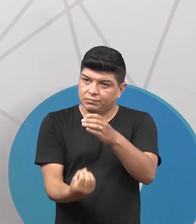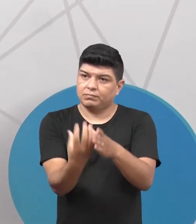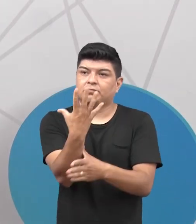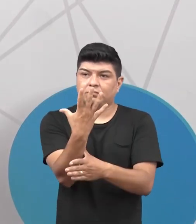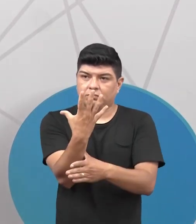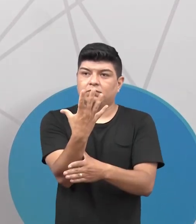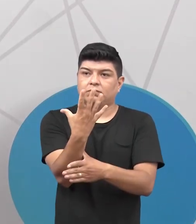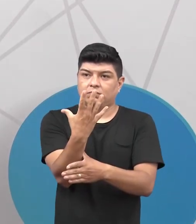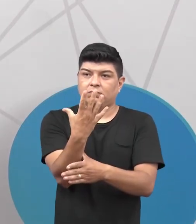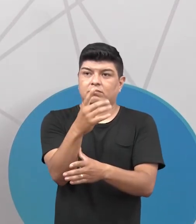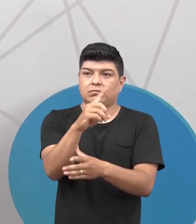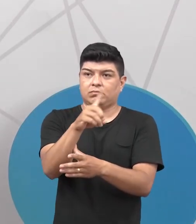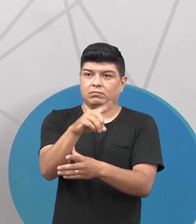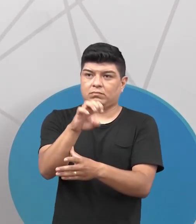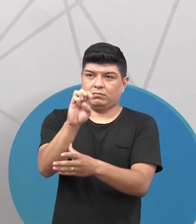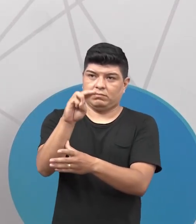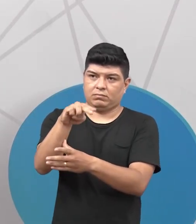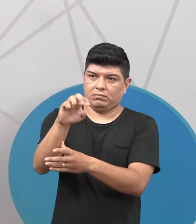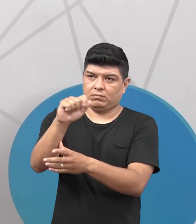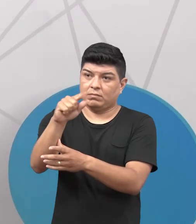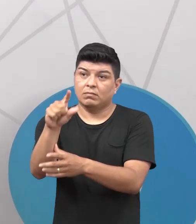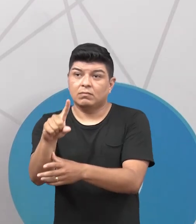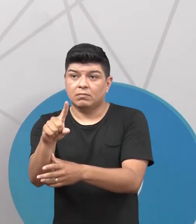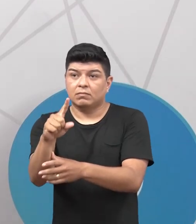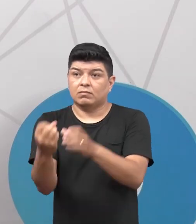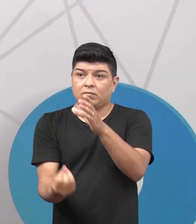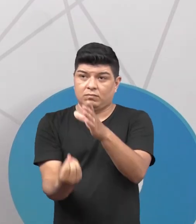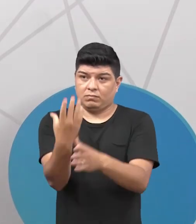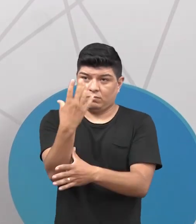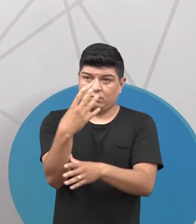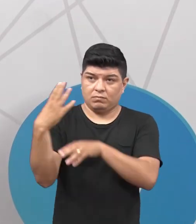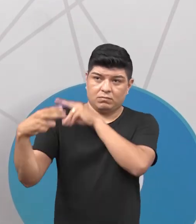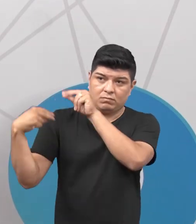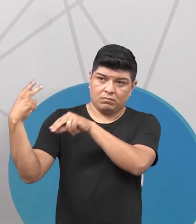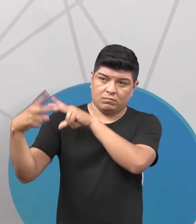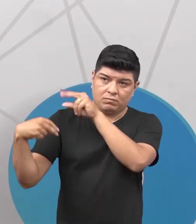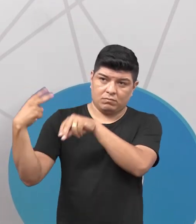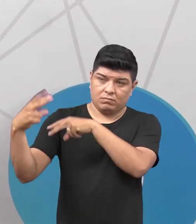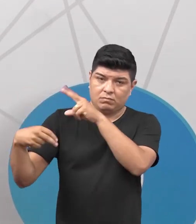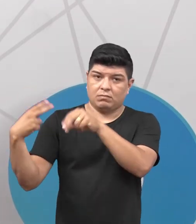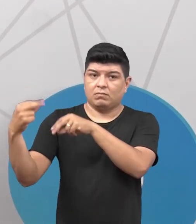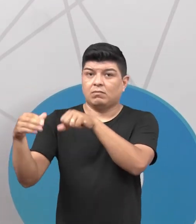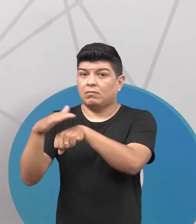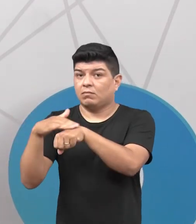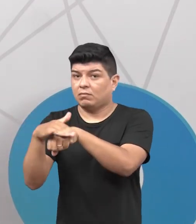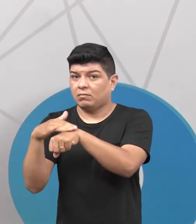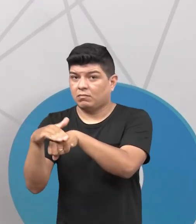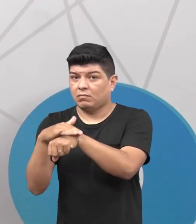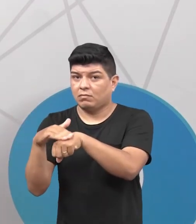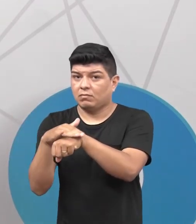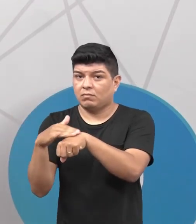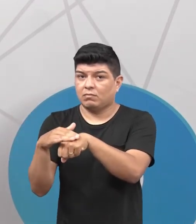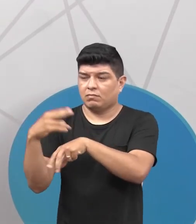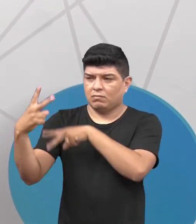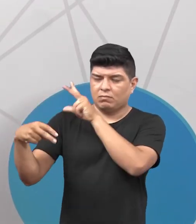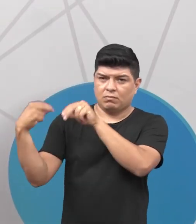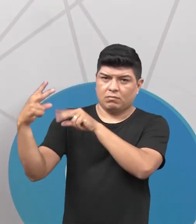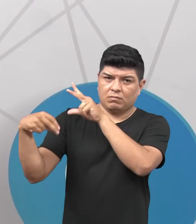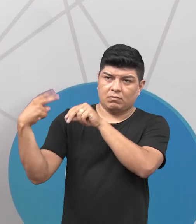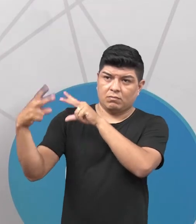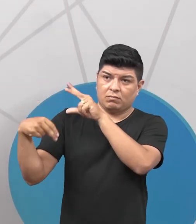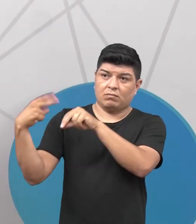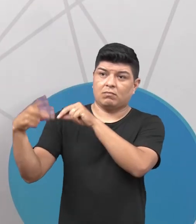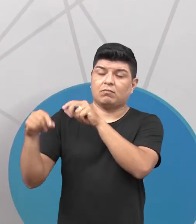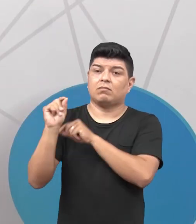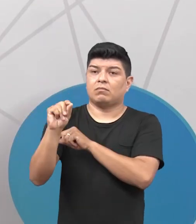estoicismo. Então, o Zenão de Eleia, ele inventou a dialética, que é aquele método discursivo onde se trava a discussão